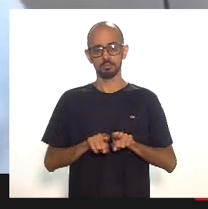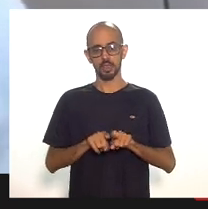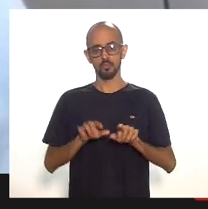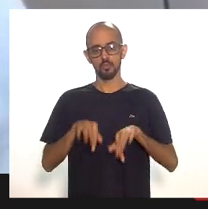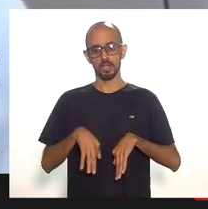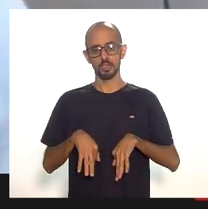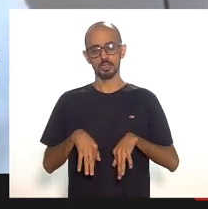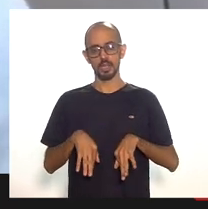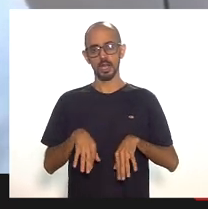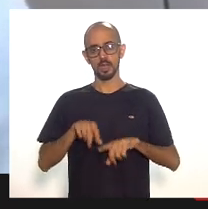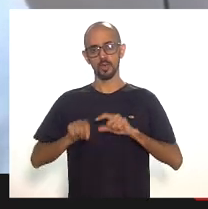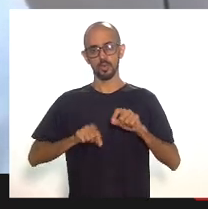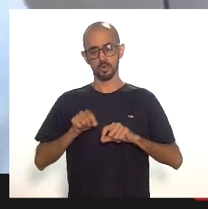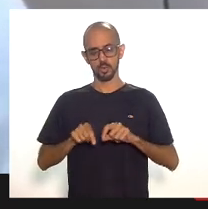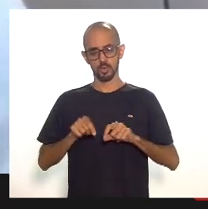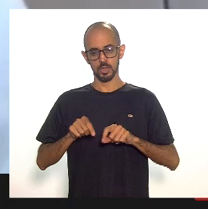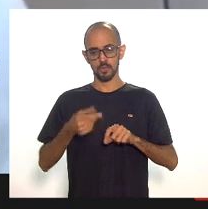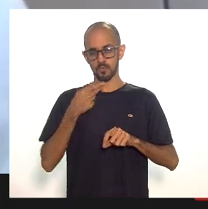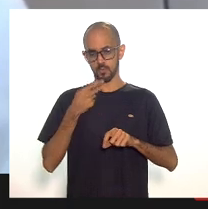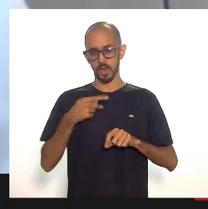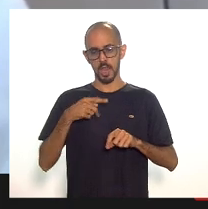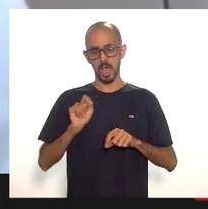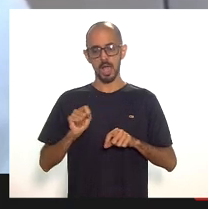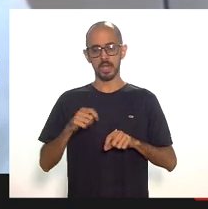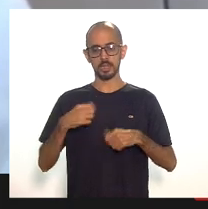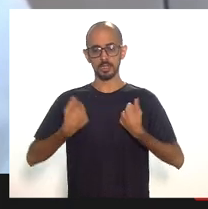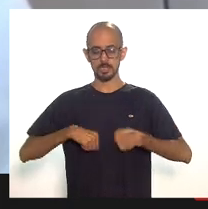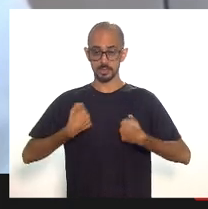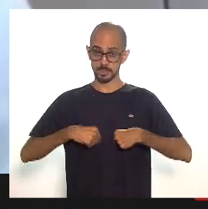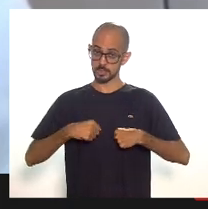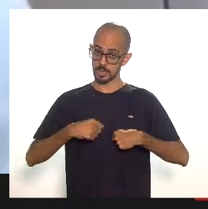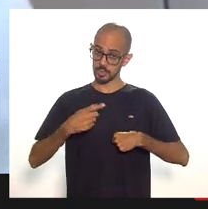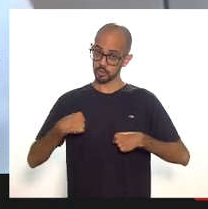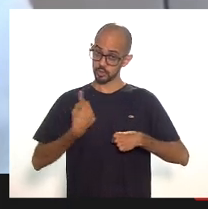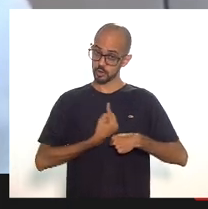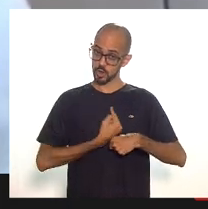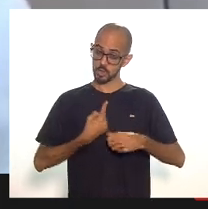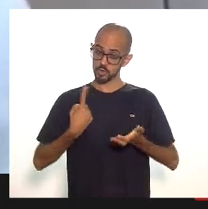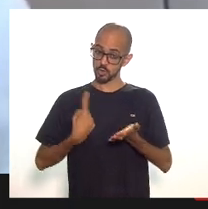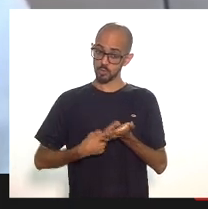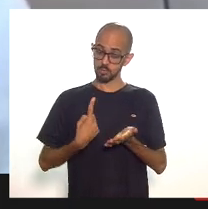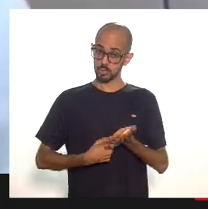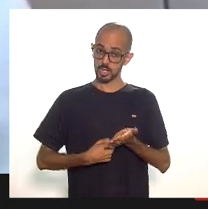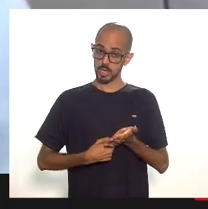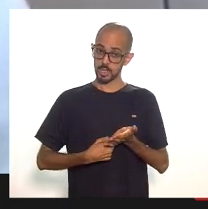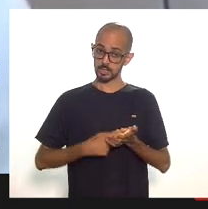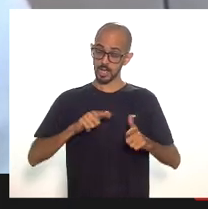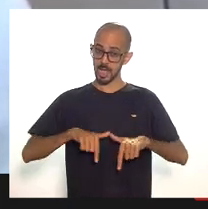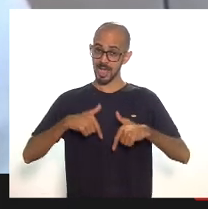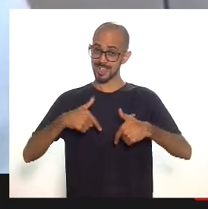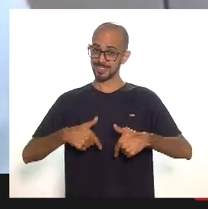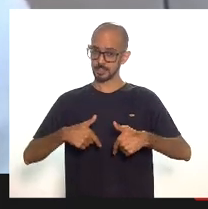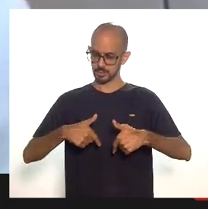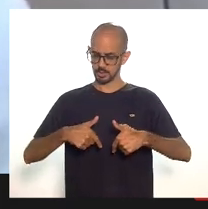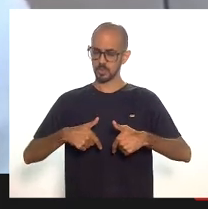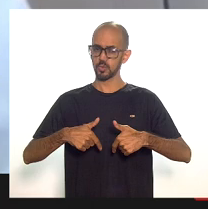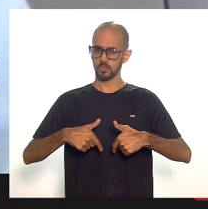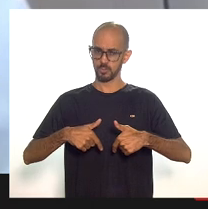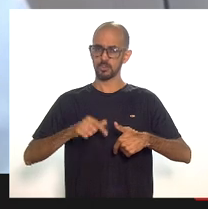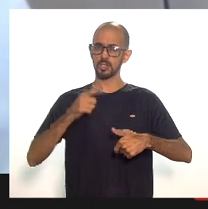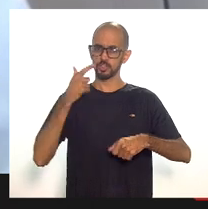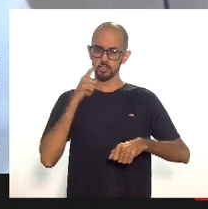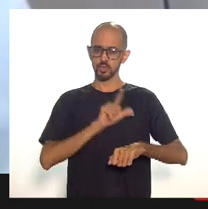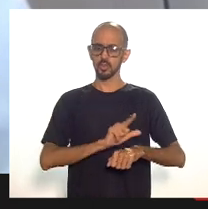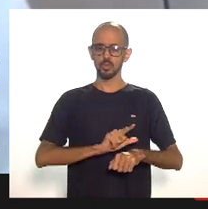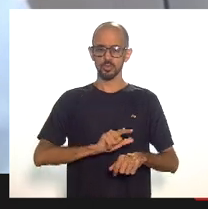finalizar reforçando a necessidade da gente combinar ações de rastreio, ações de